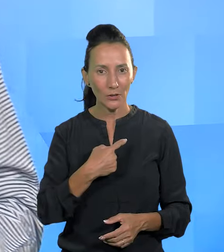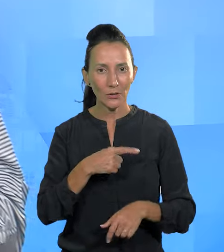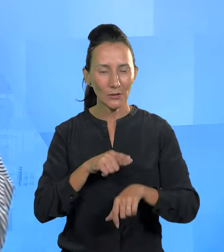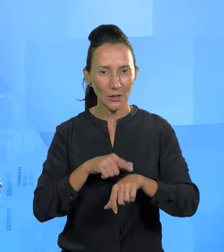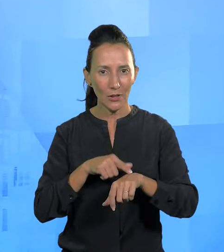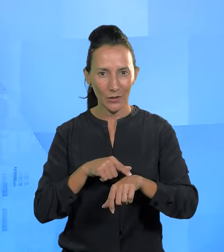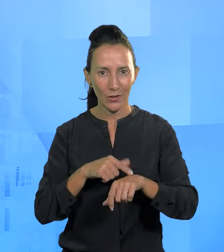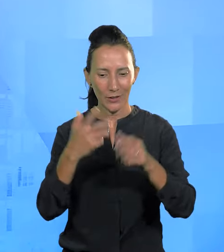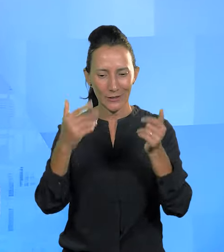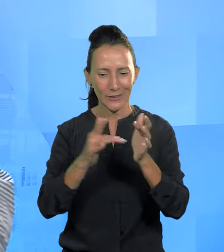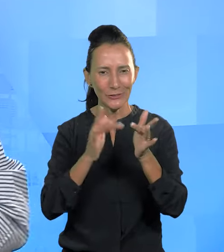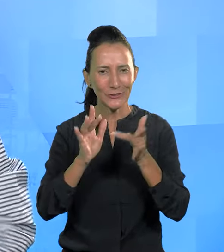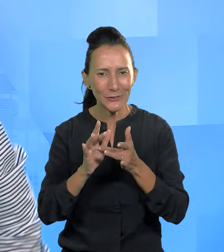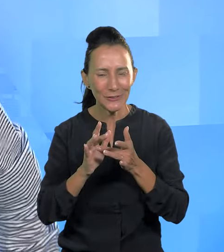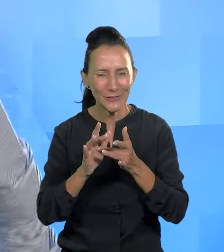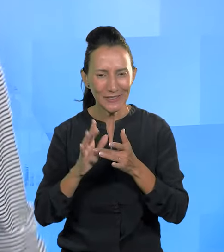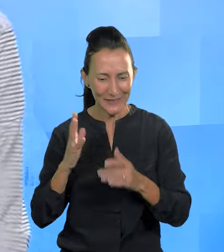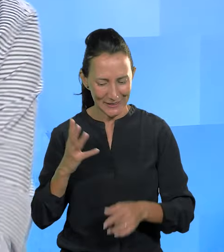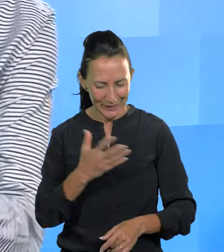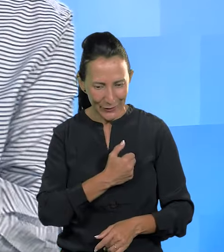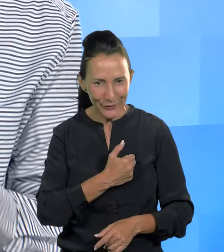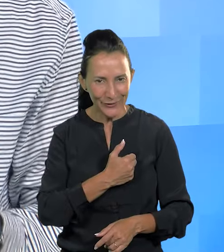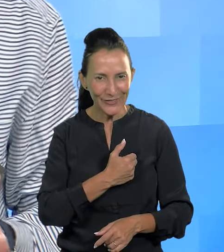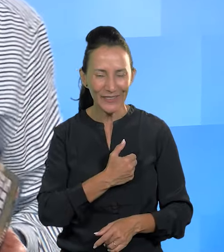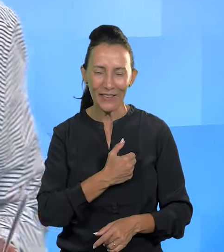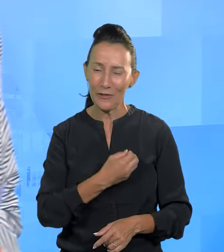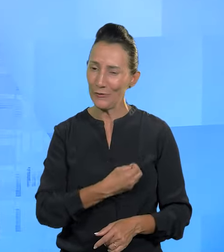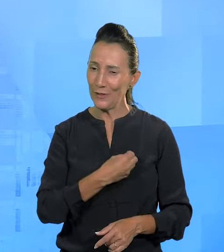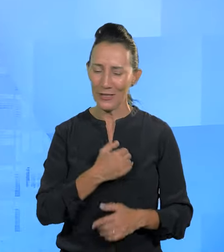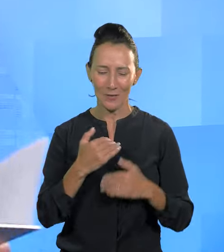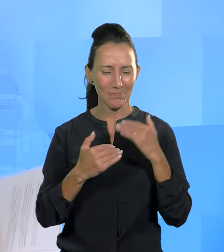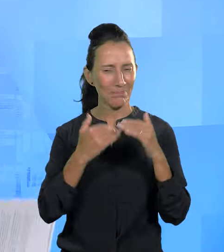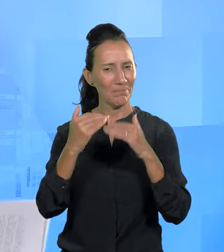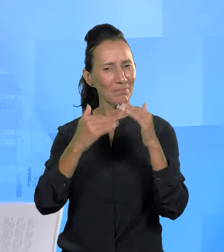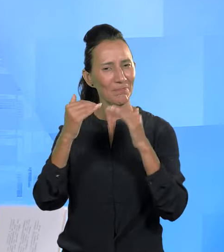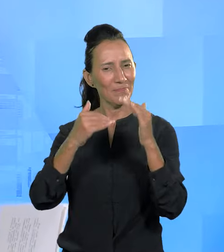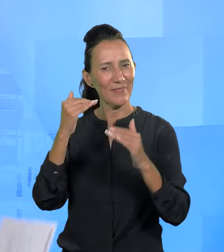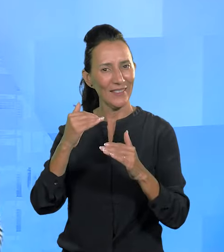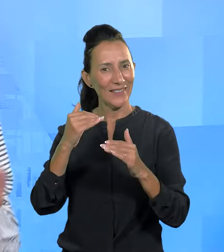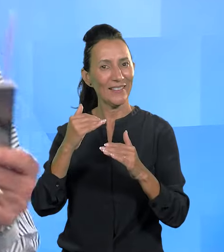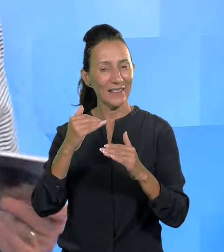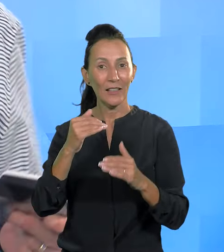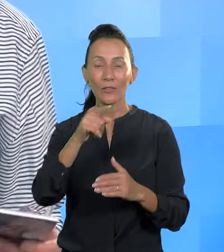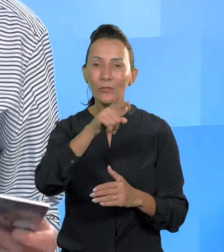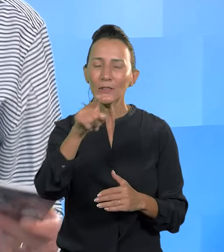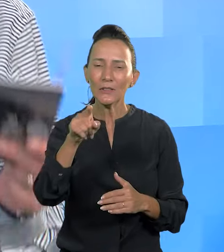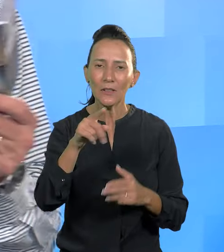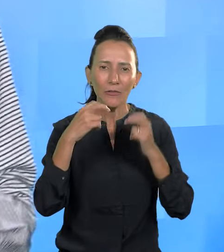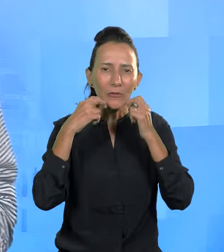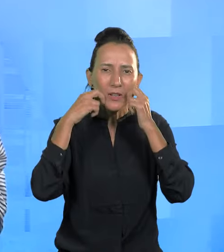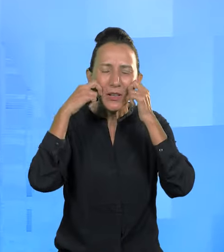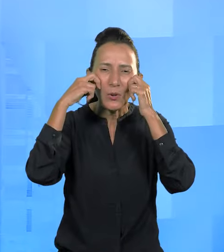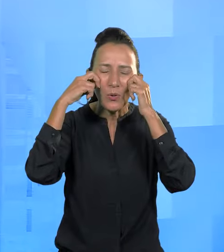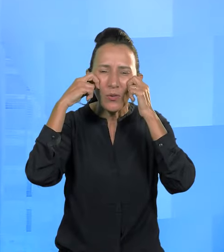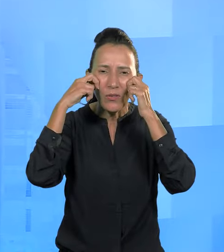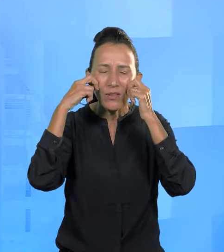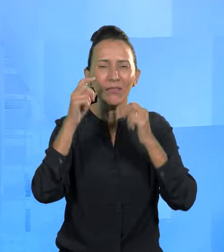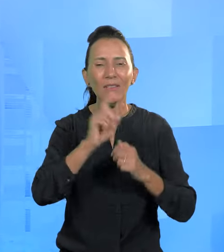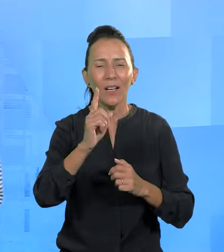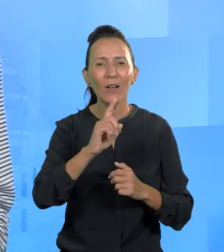ao sermos salvos por Jesus, a nossa vida tende a melhorar em todas as áreas. Não tenha vergonha de desfrutar